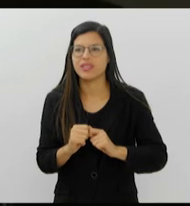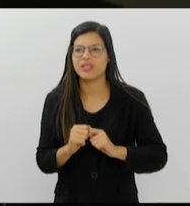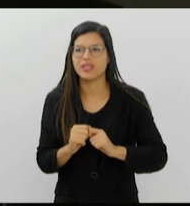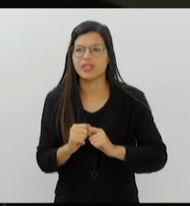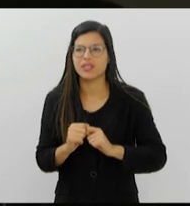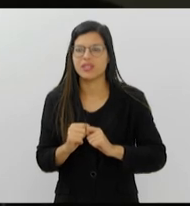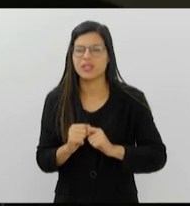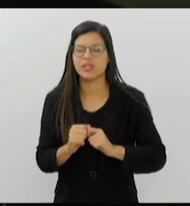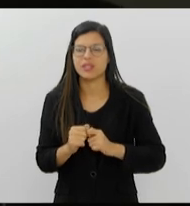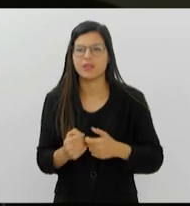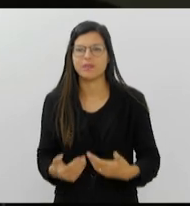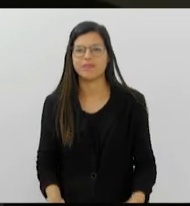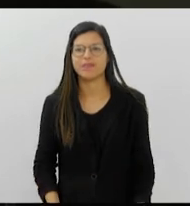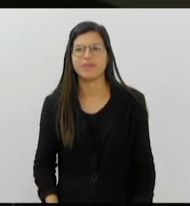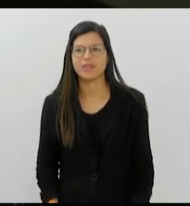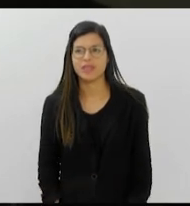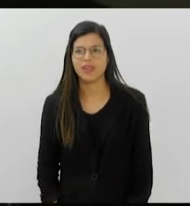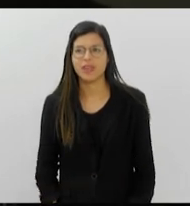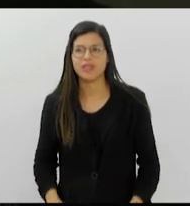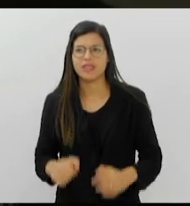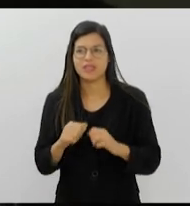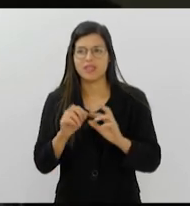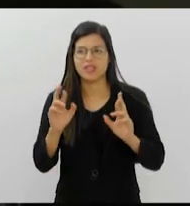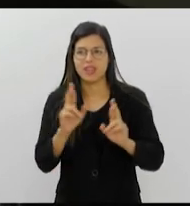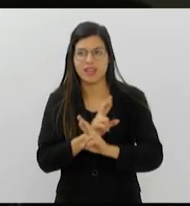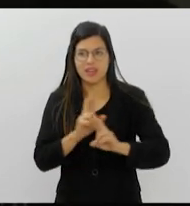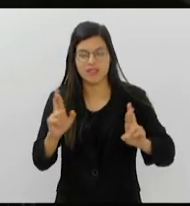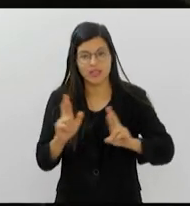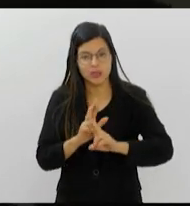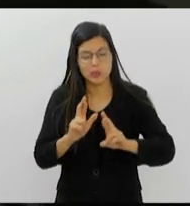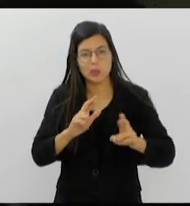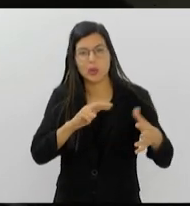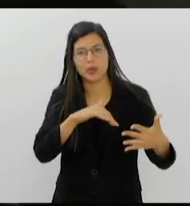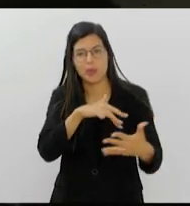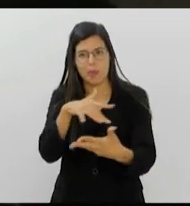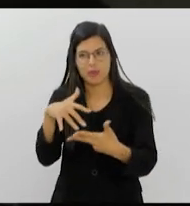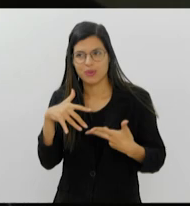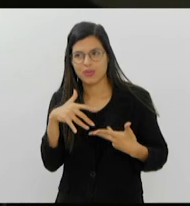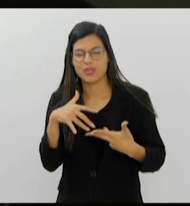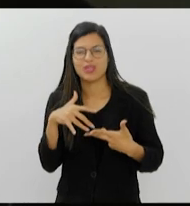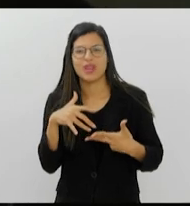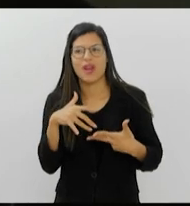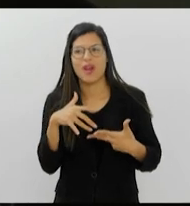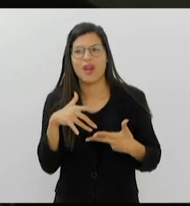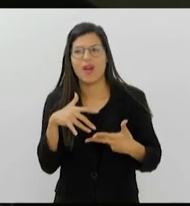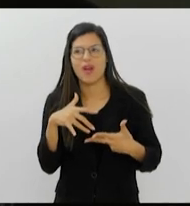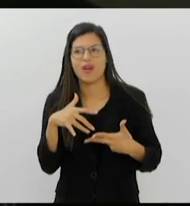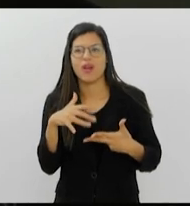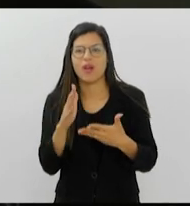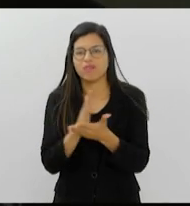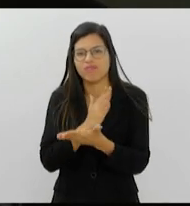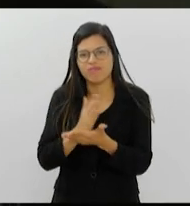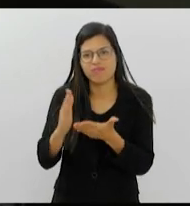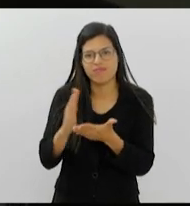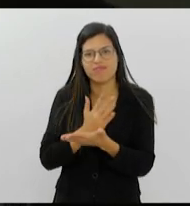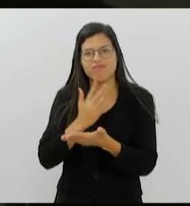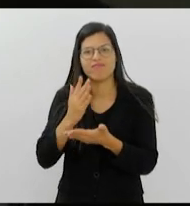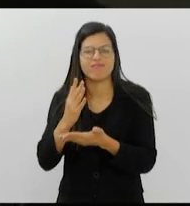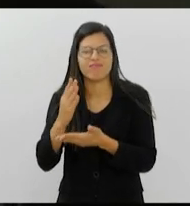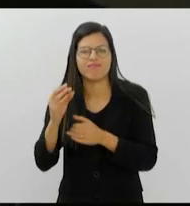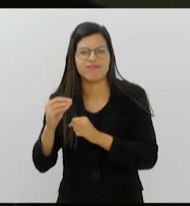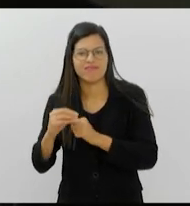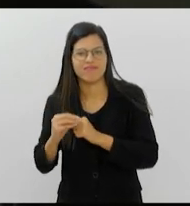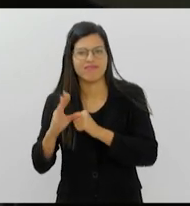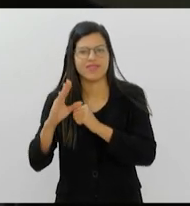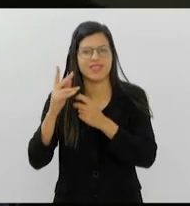fiz o Relações Internacionais com eles, um intercâmbio, levando eles por algumas comunidades, pintando.